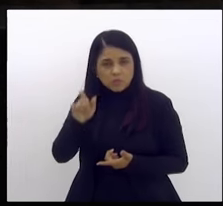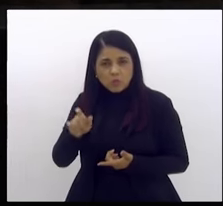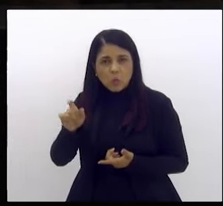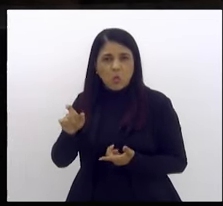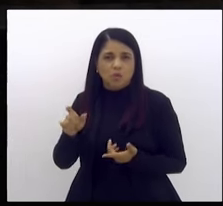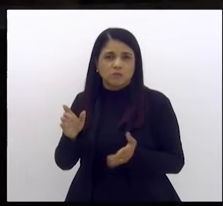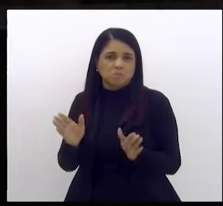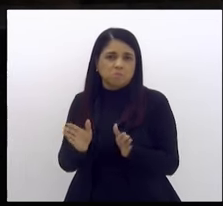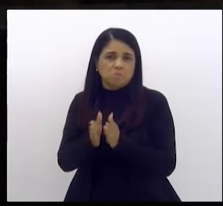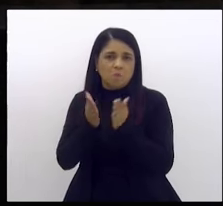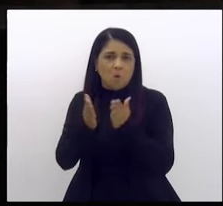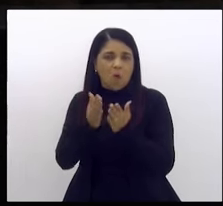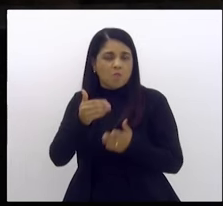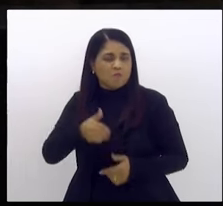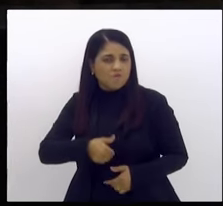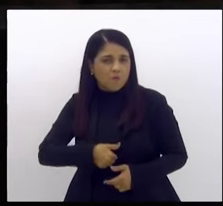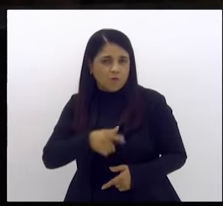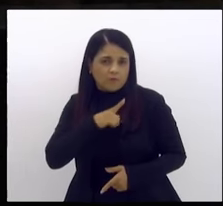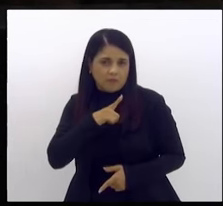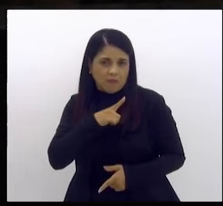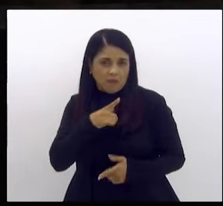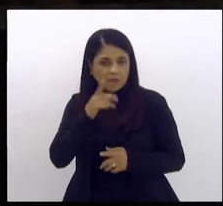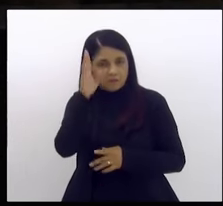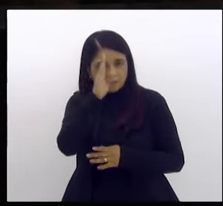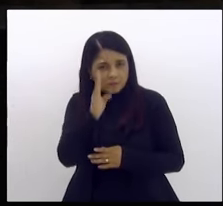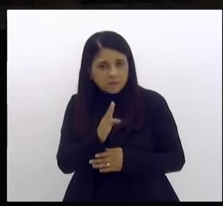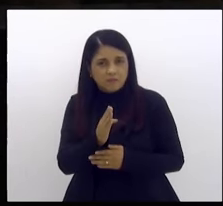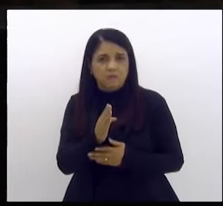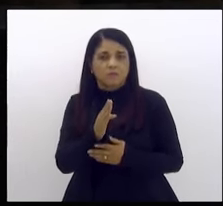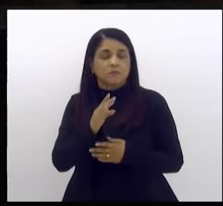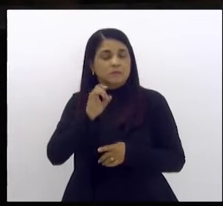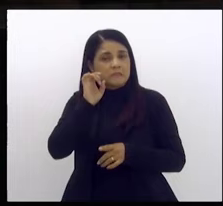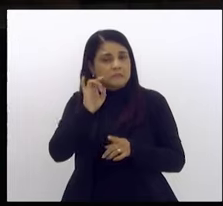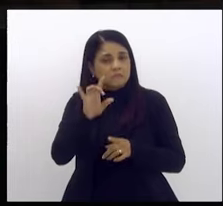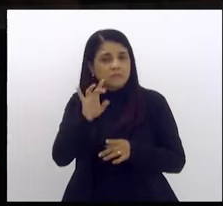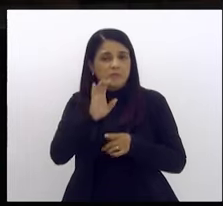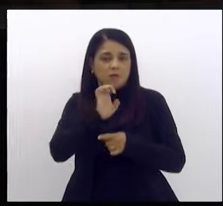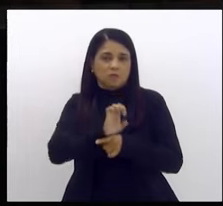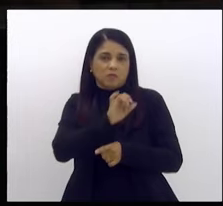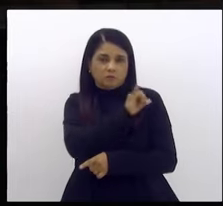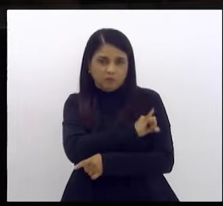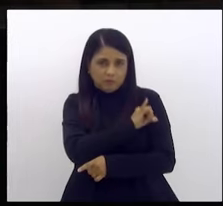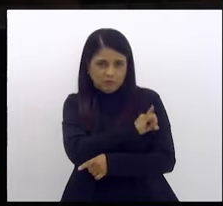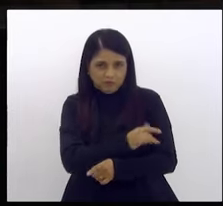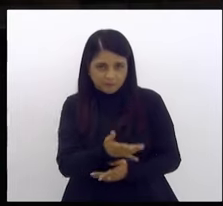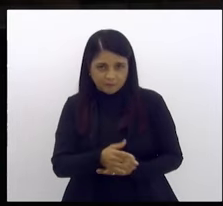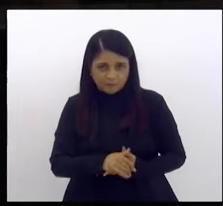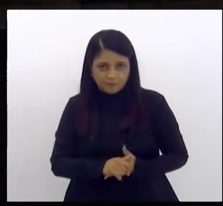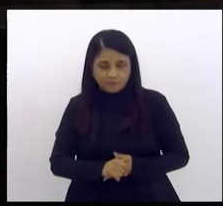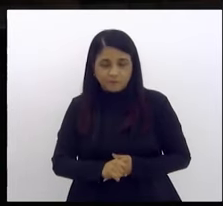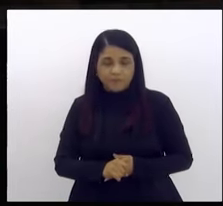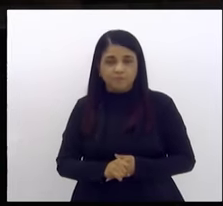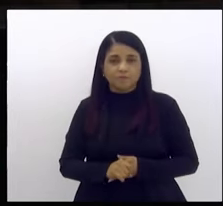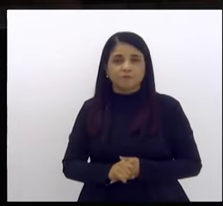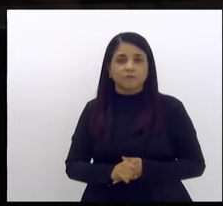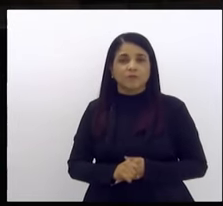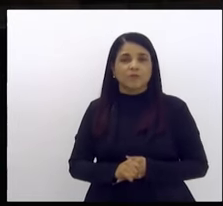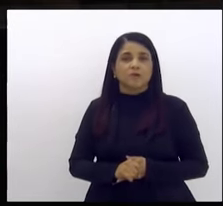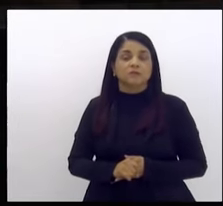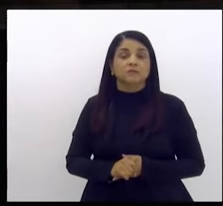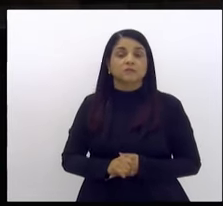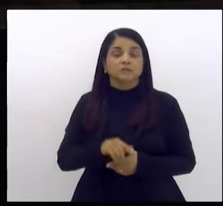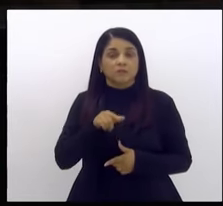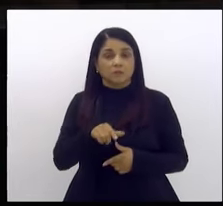estão passando fome no nosso país, em especial no estado do Rio de Janeiro. Então, nesse sentido, essa frente ela busca